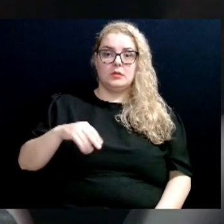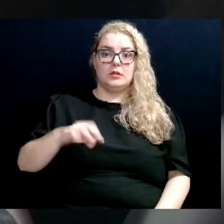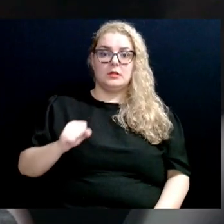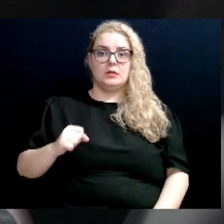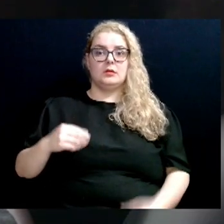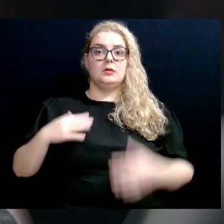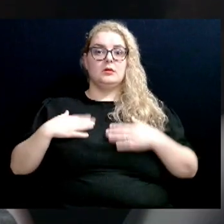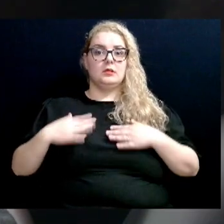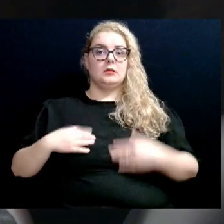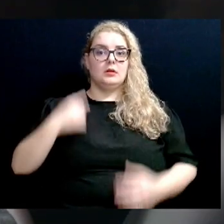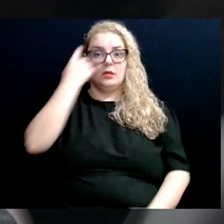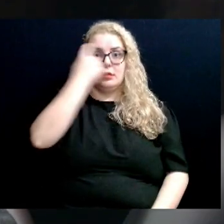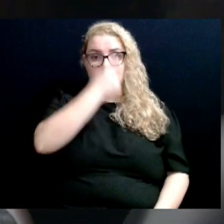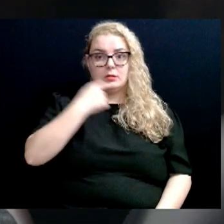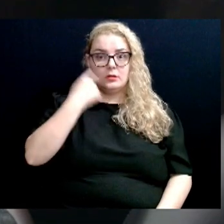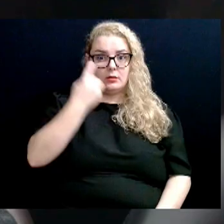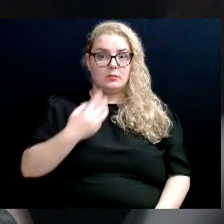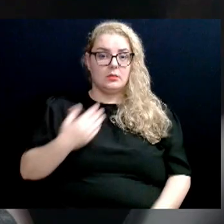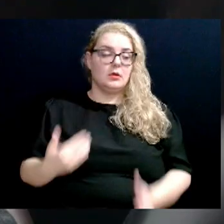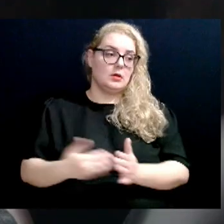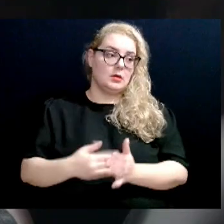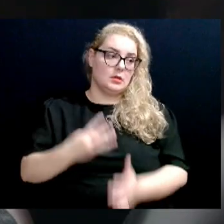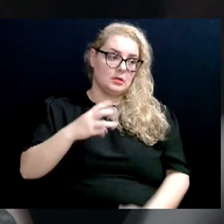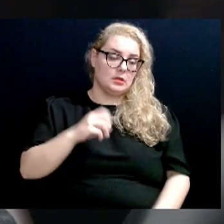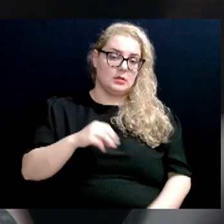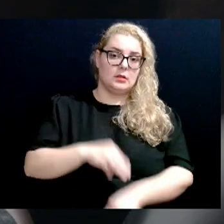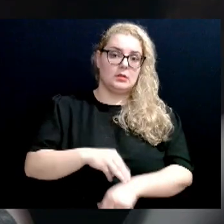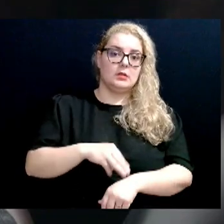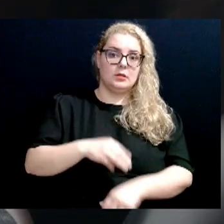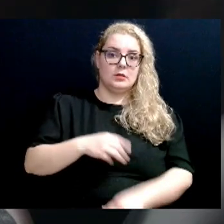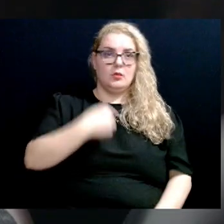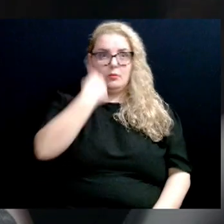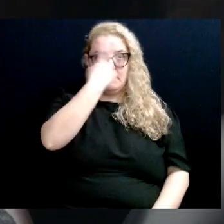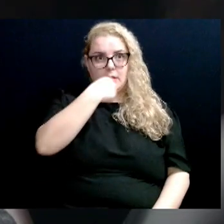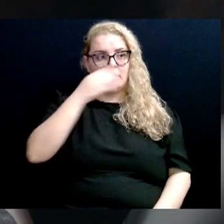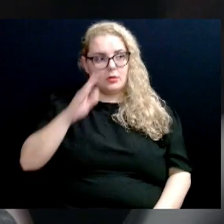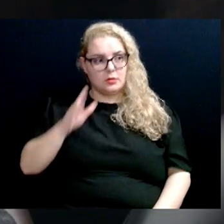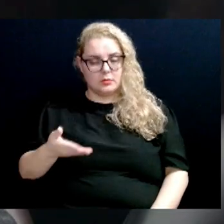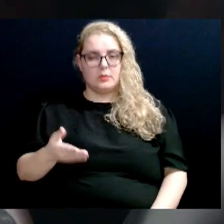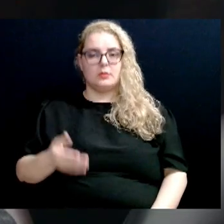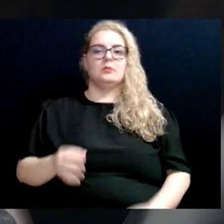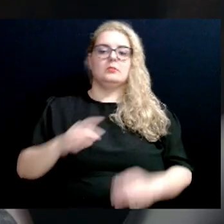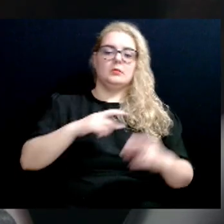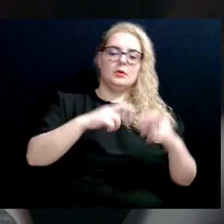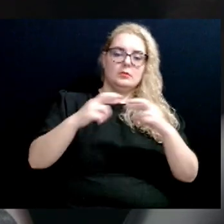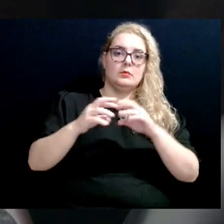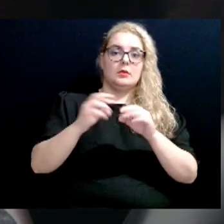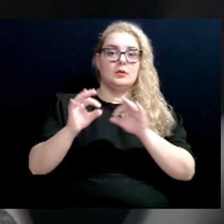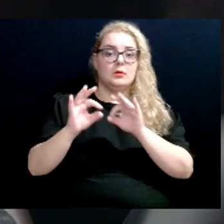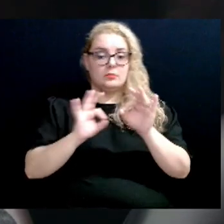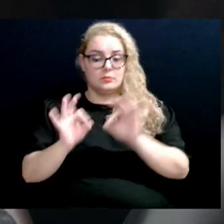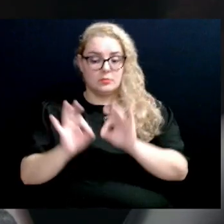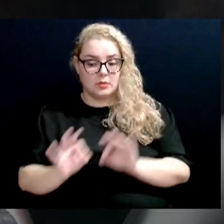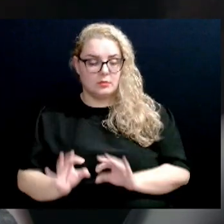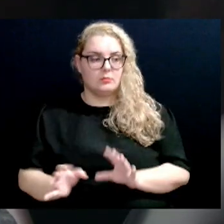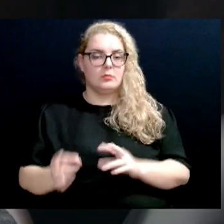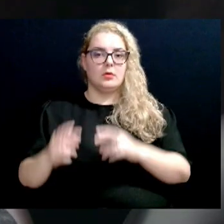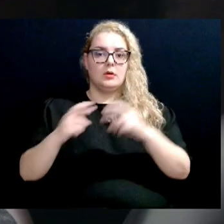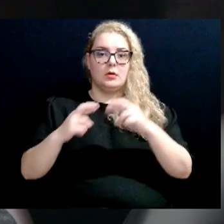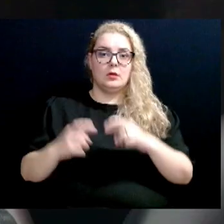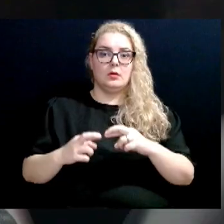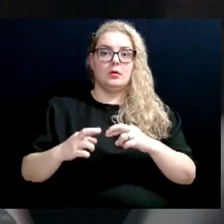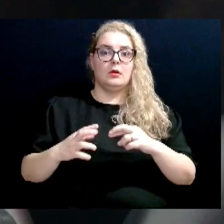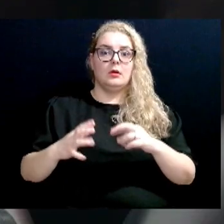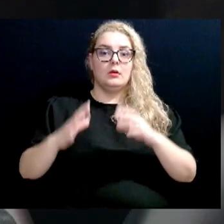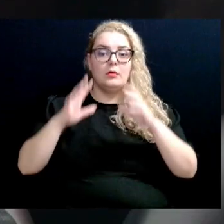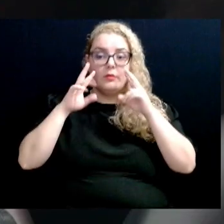1h30, né? A gente gosta de pegar bem o histórico do paciente, criar essa conexão, examinar esse paciente, colocar a mão no paciente e ver ali a